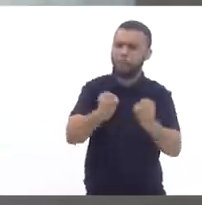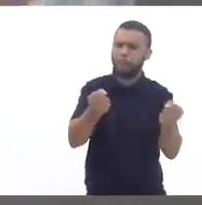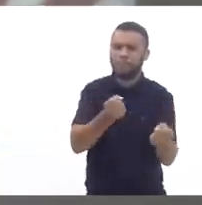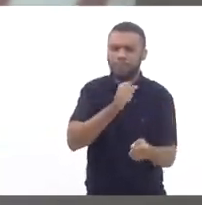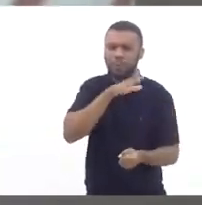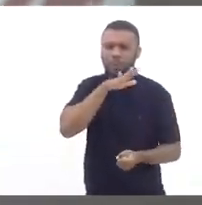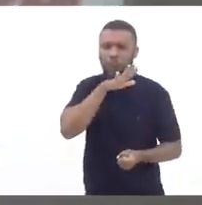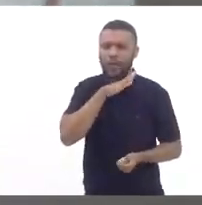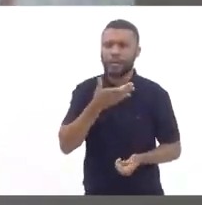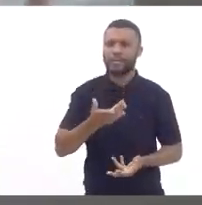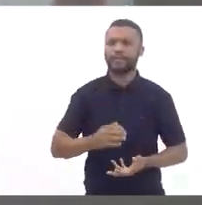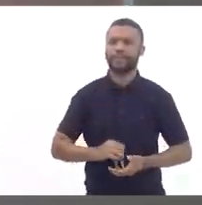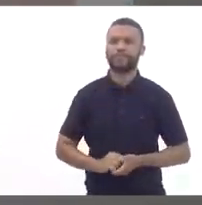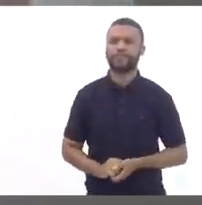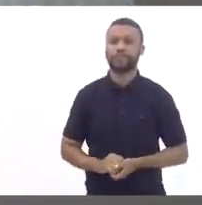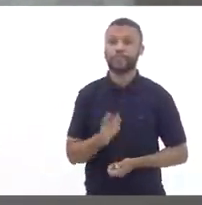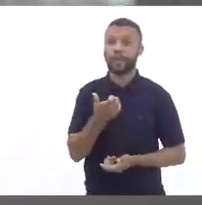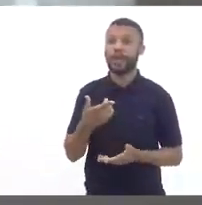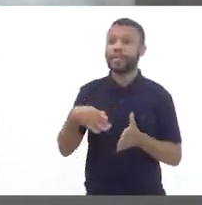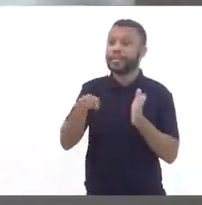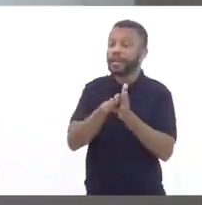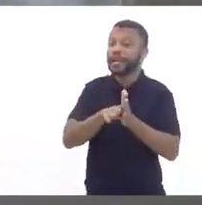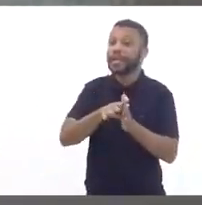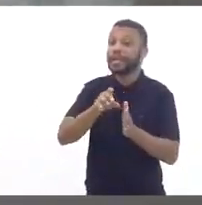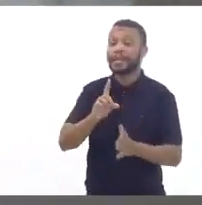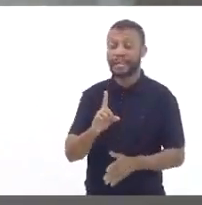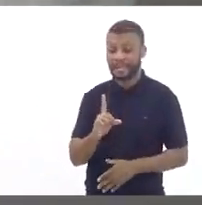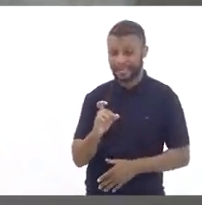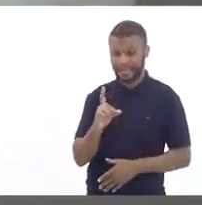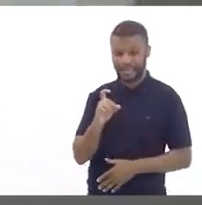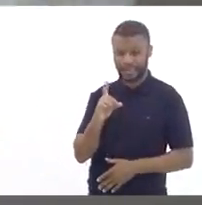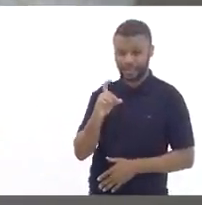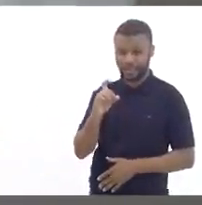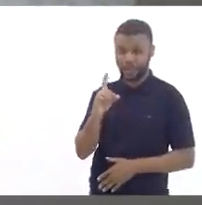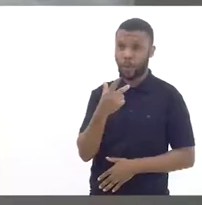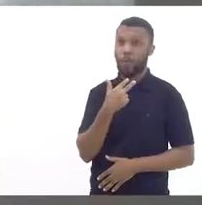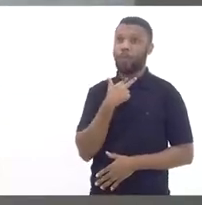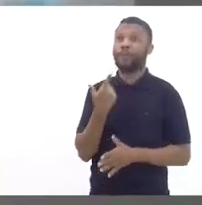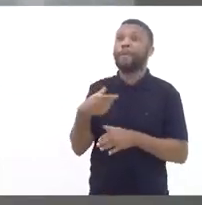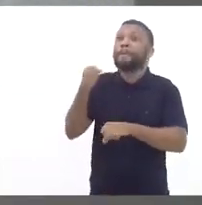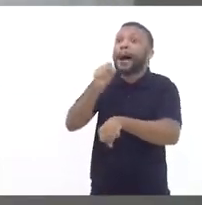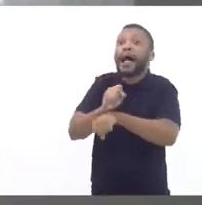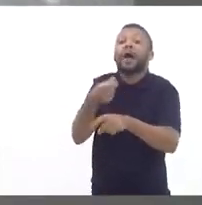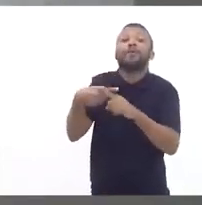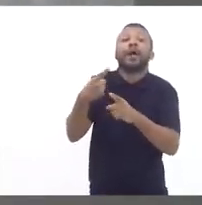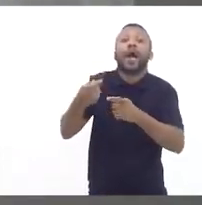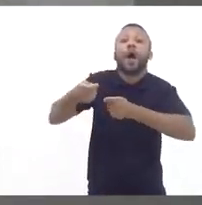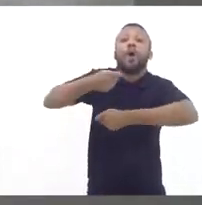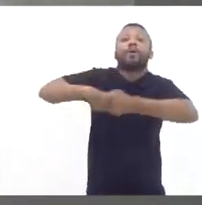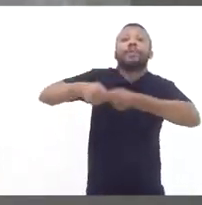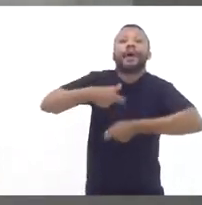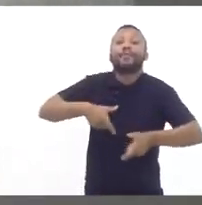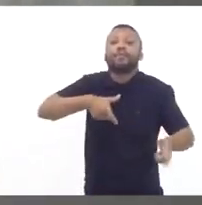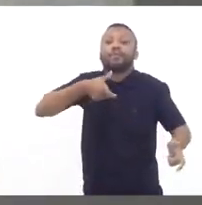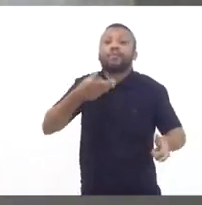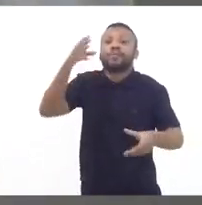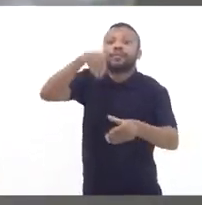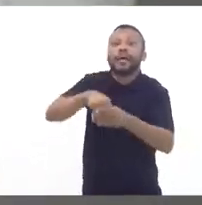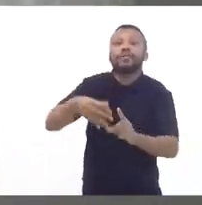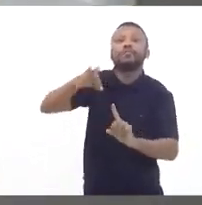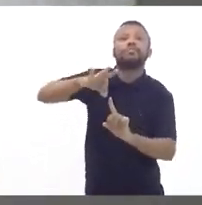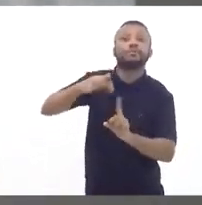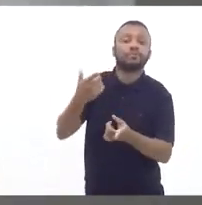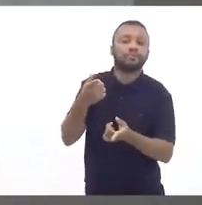Aí tá passando aí o senador Camará, viu, gente? Ela não pôde parar em senador Camará porque o tráfico estava dentro de senador Camará no domingo,